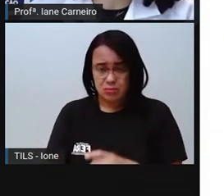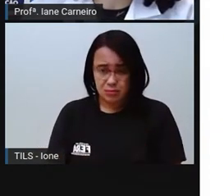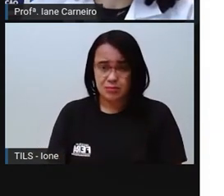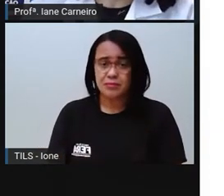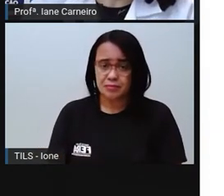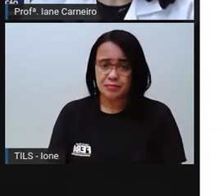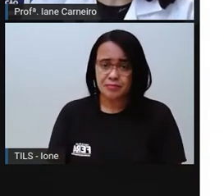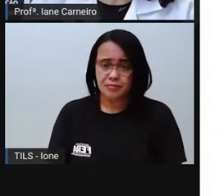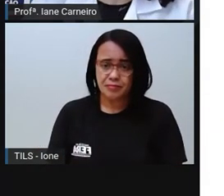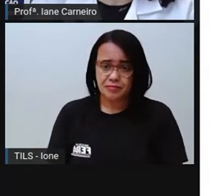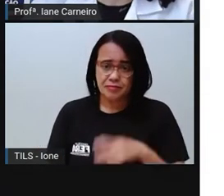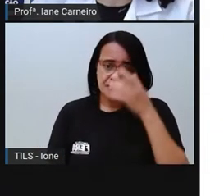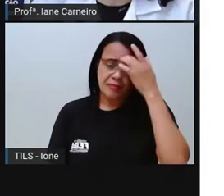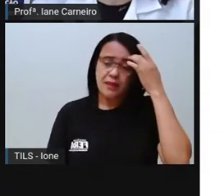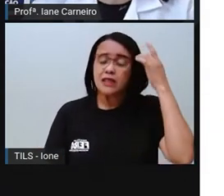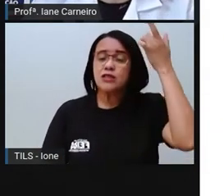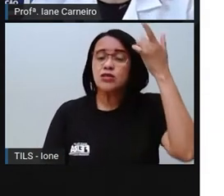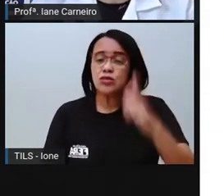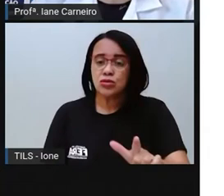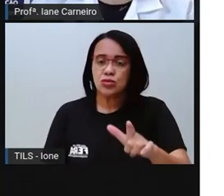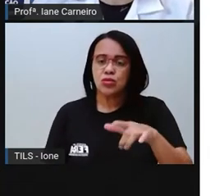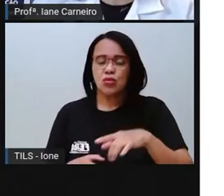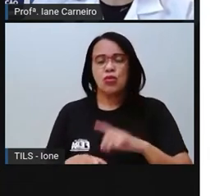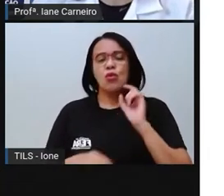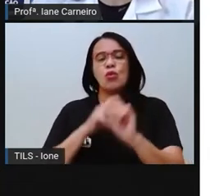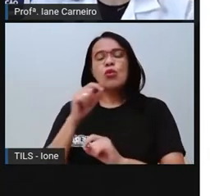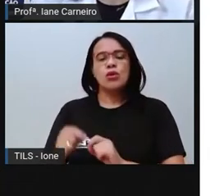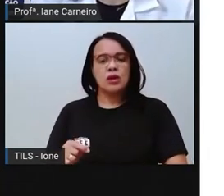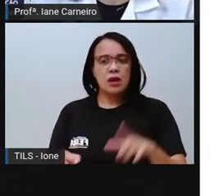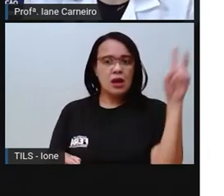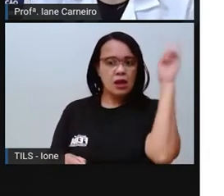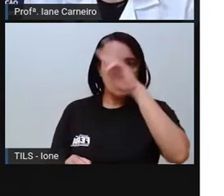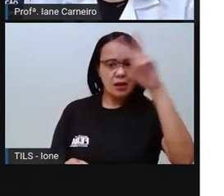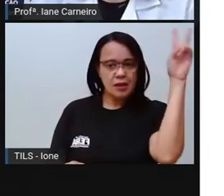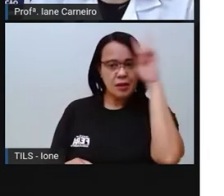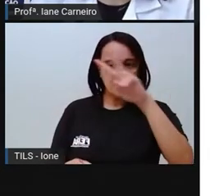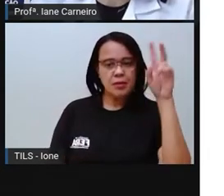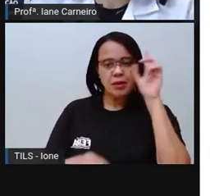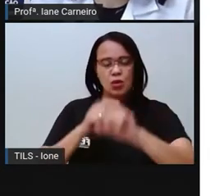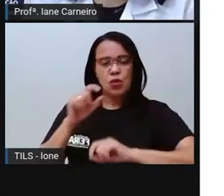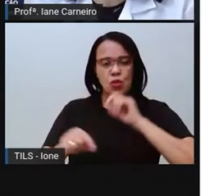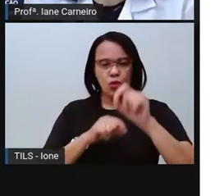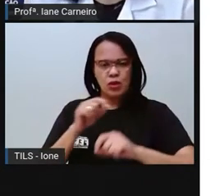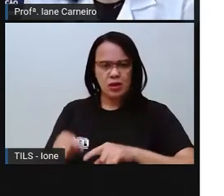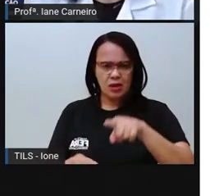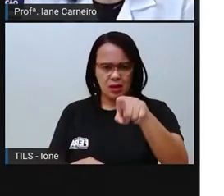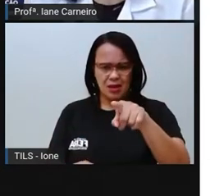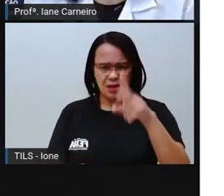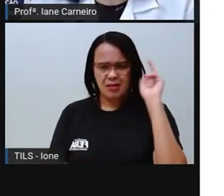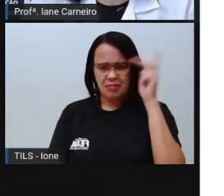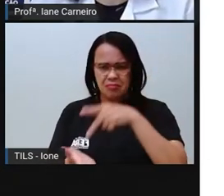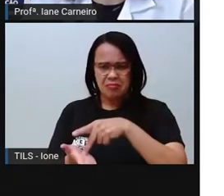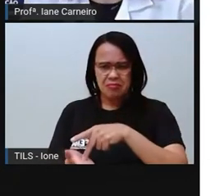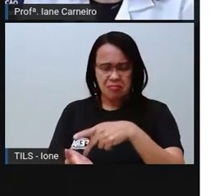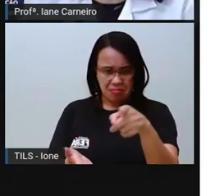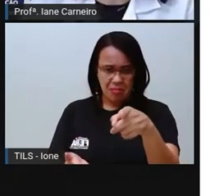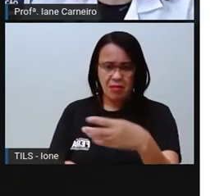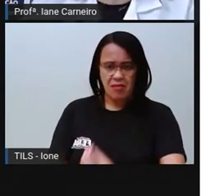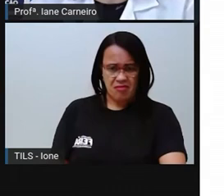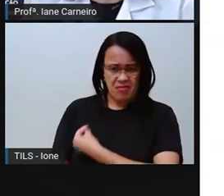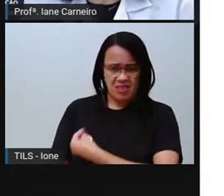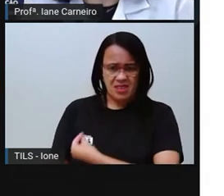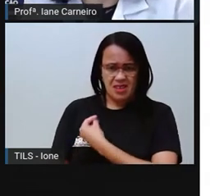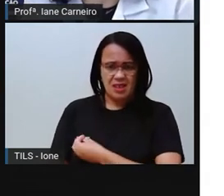ó, que, ó, essa realidade aqui, a gente já viu em outras aulas que ela não